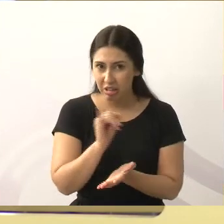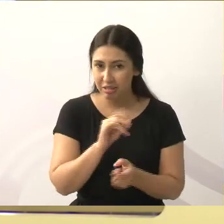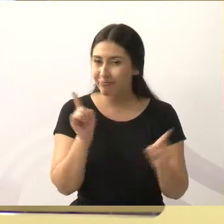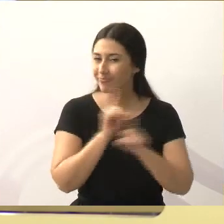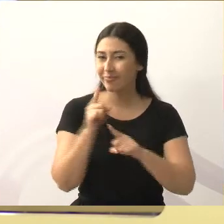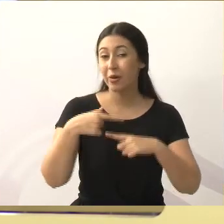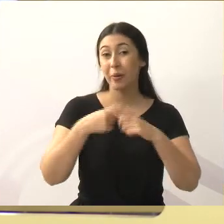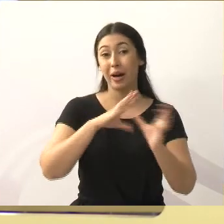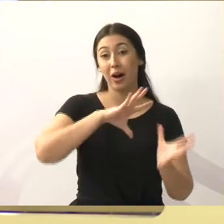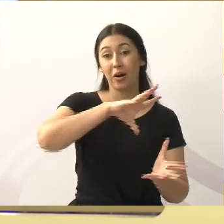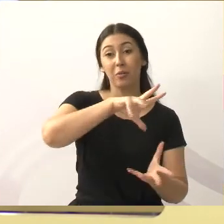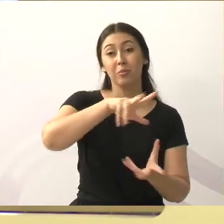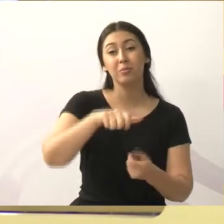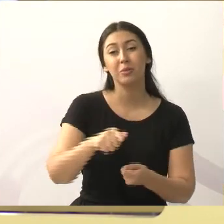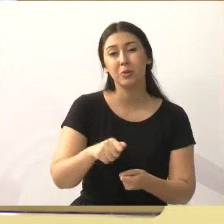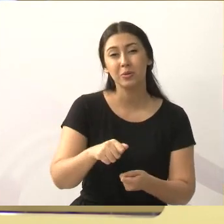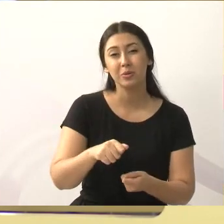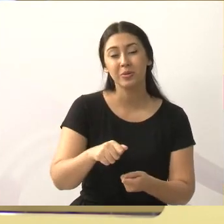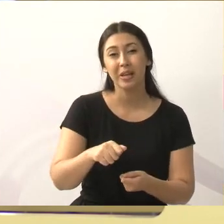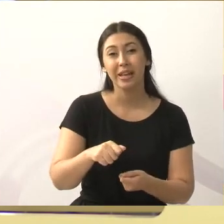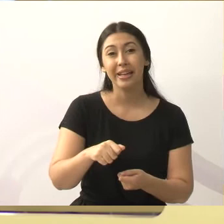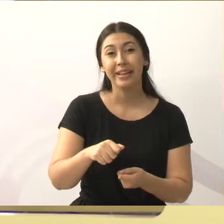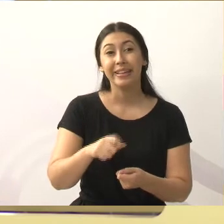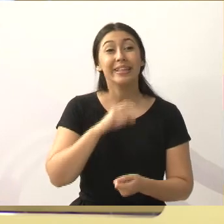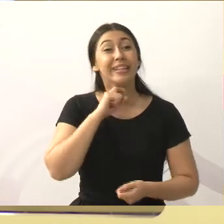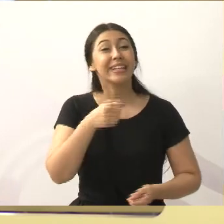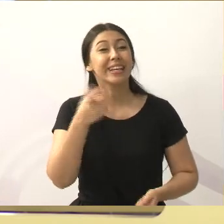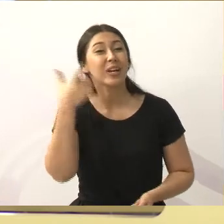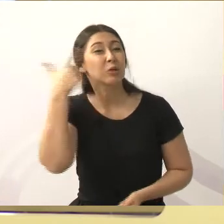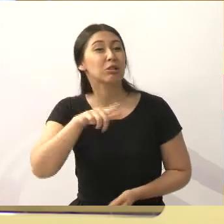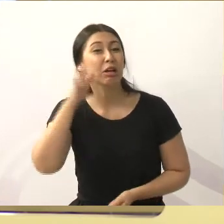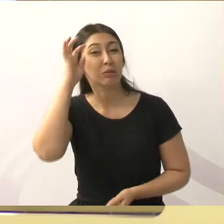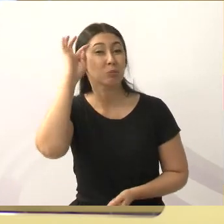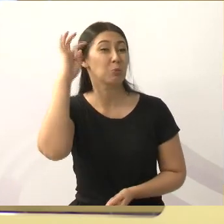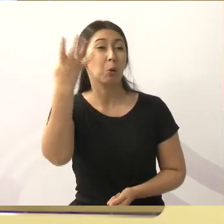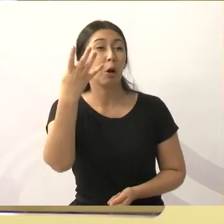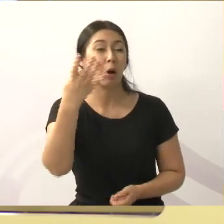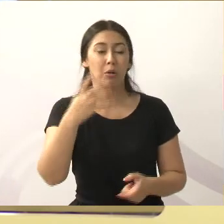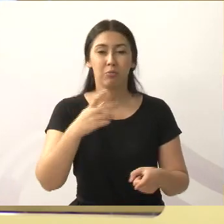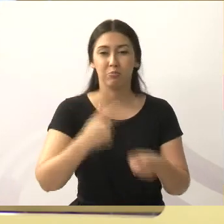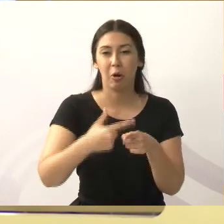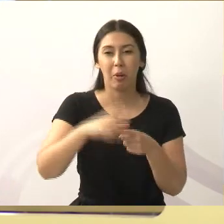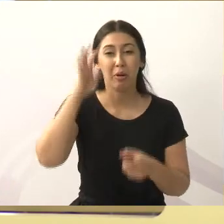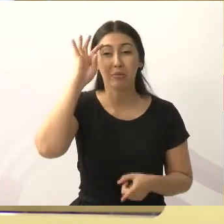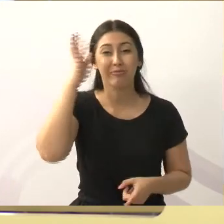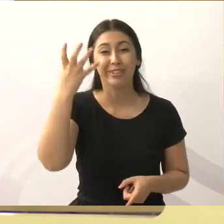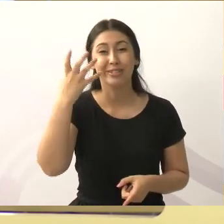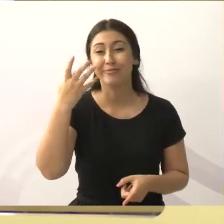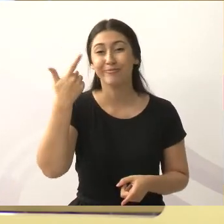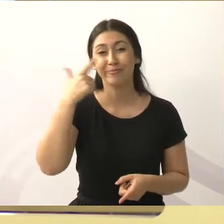inteiro, ninguém ainda tem uma solução por esse problema que a gente está enfrentando.